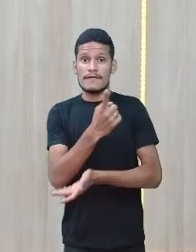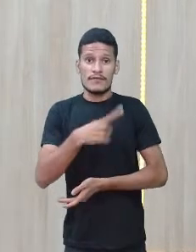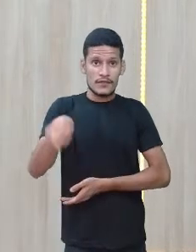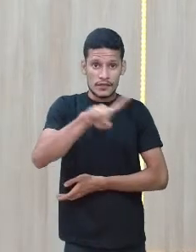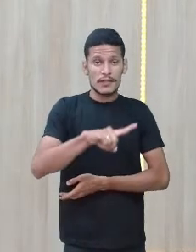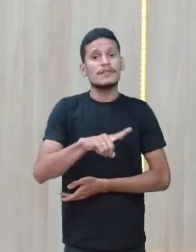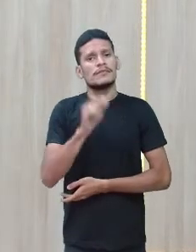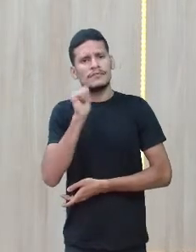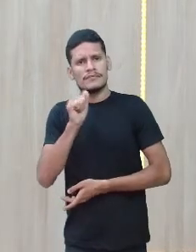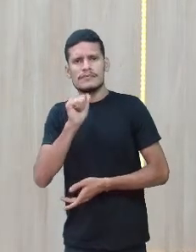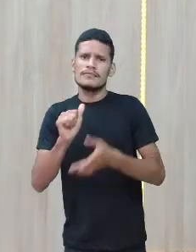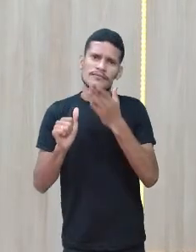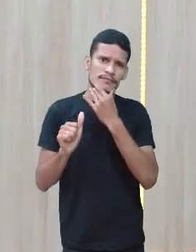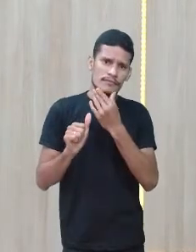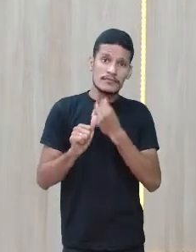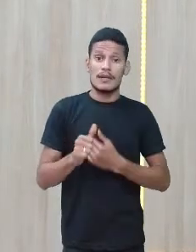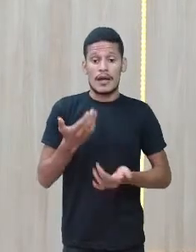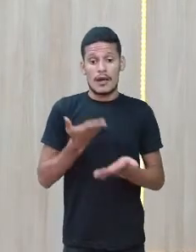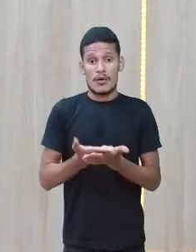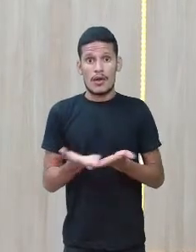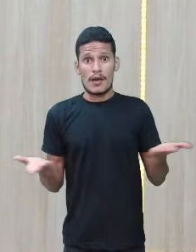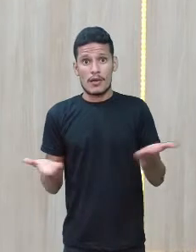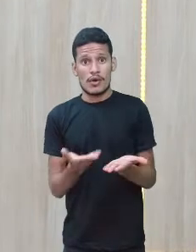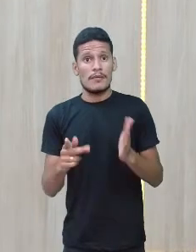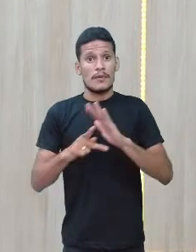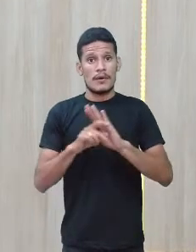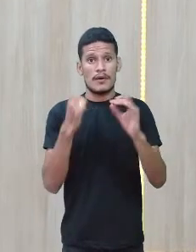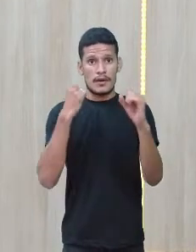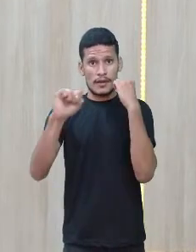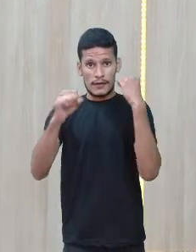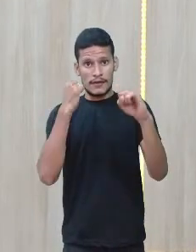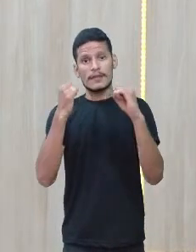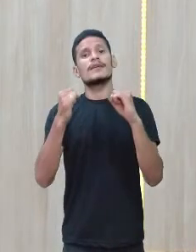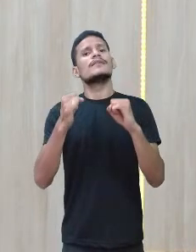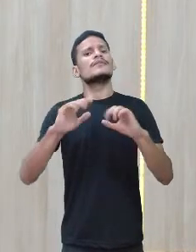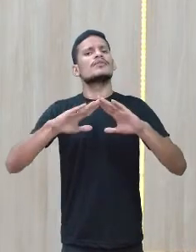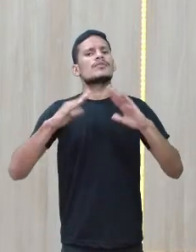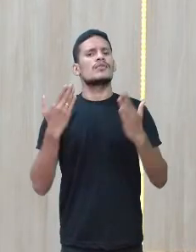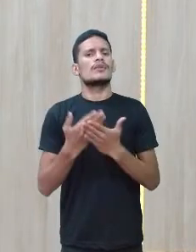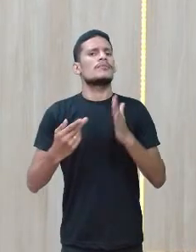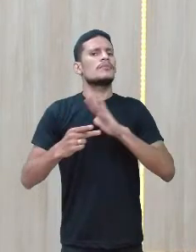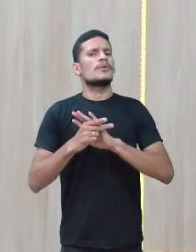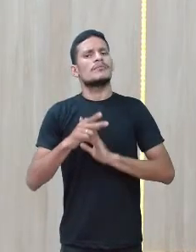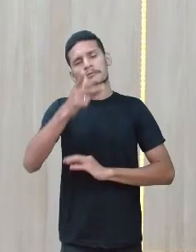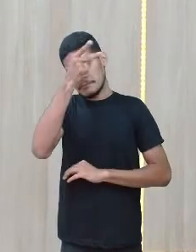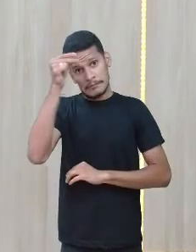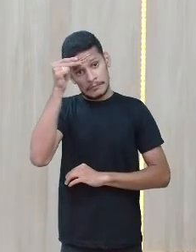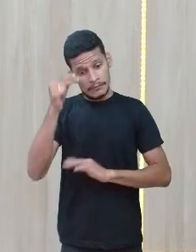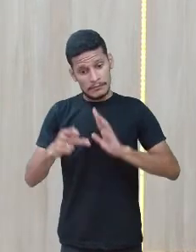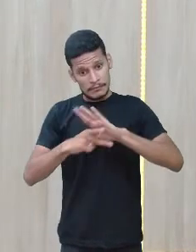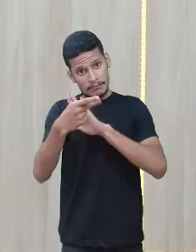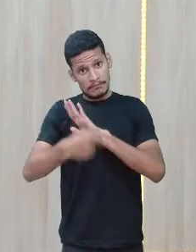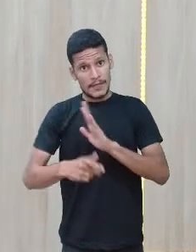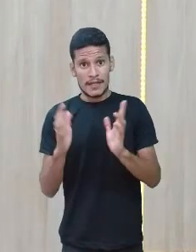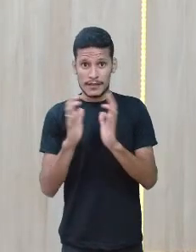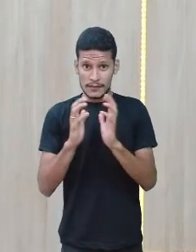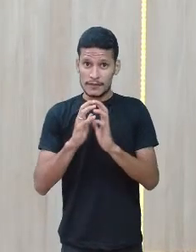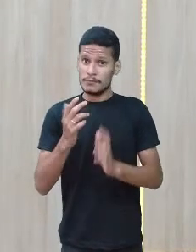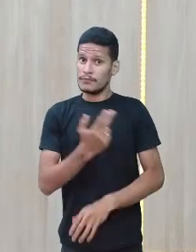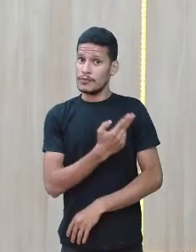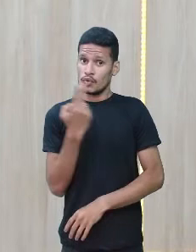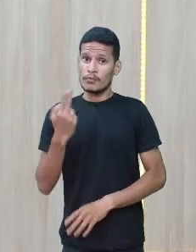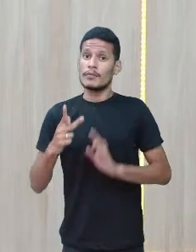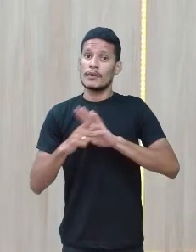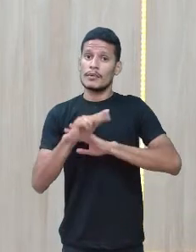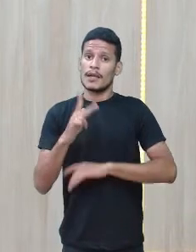bem-vindos e bem-vindas a mais uma aula de Educação Física da Escola Municipal para Aulas Digitais do Recife. Eu me chamo Heleno Júnior, se você ainda não